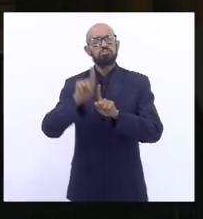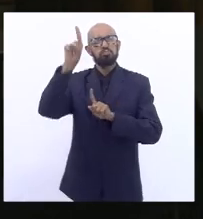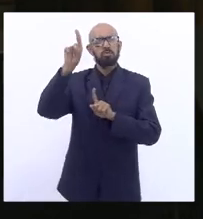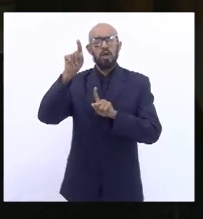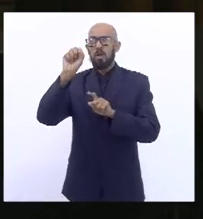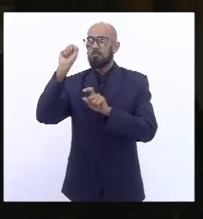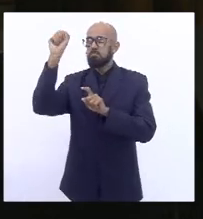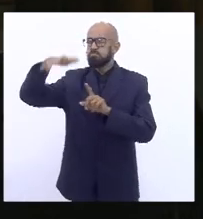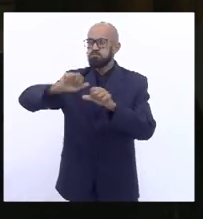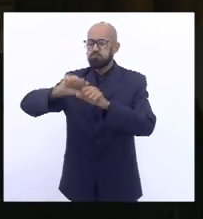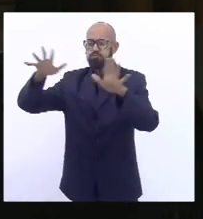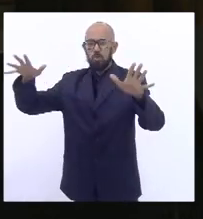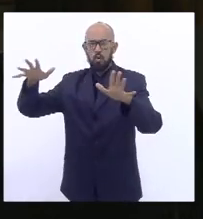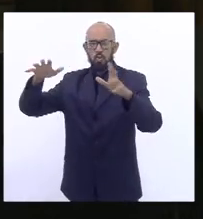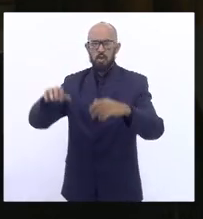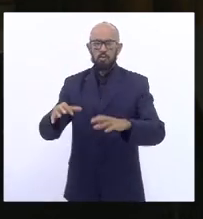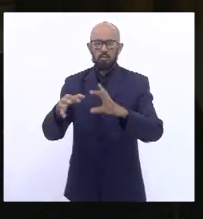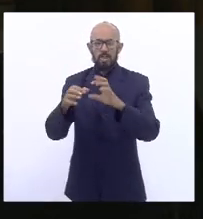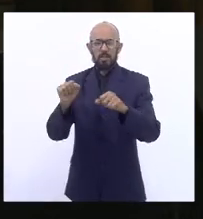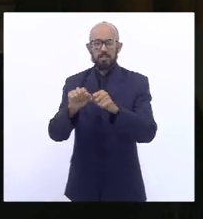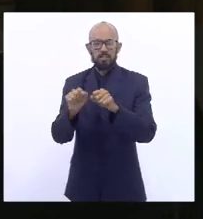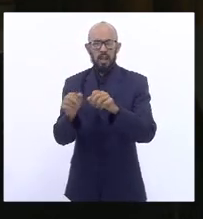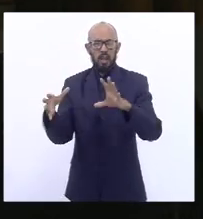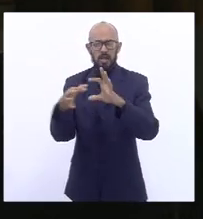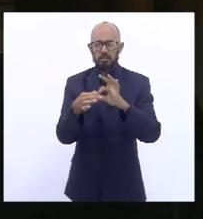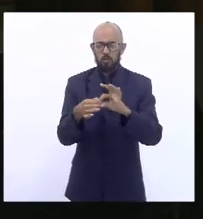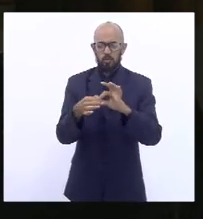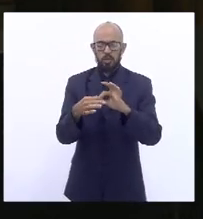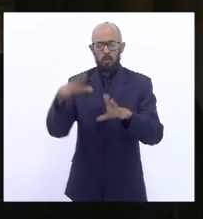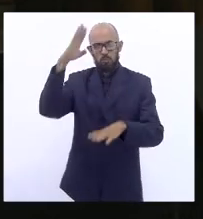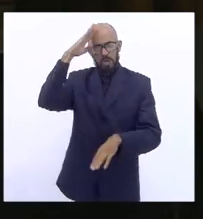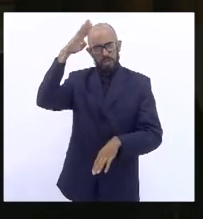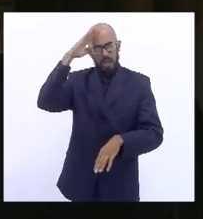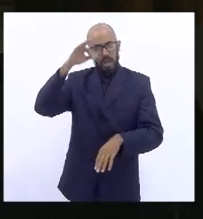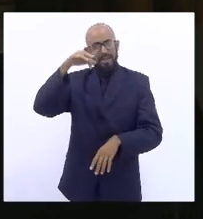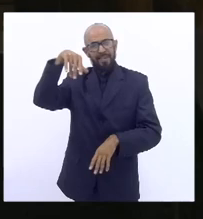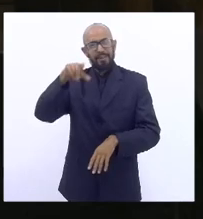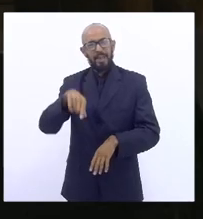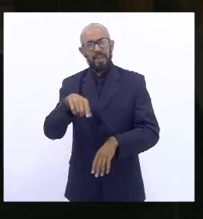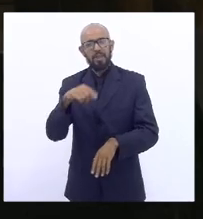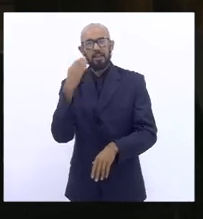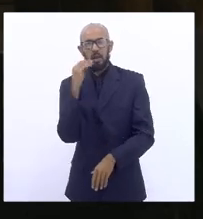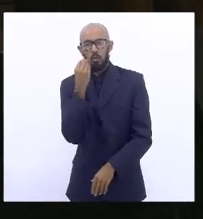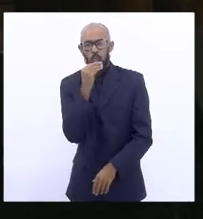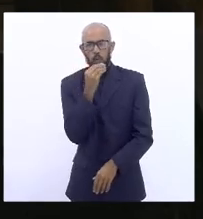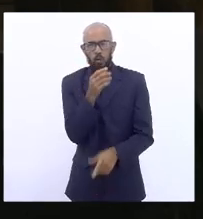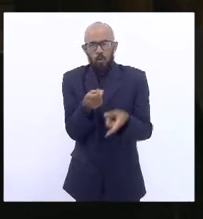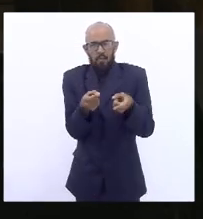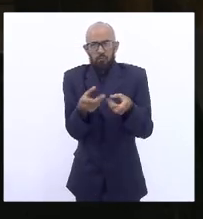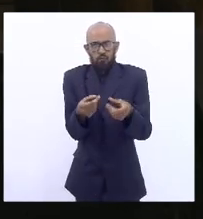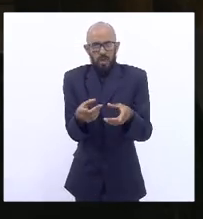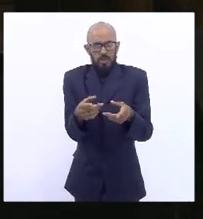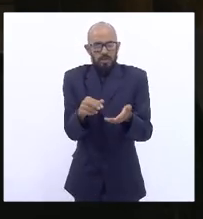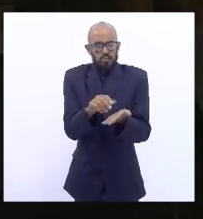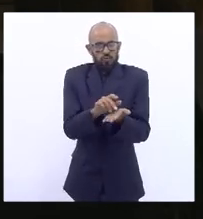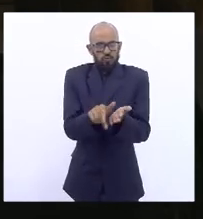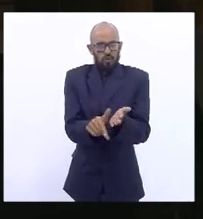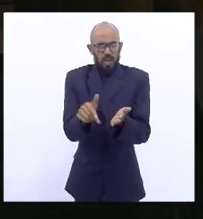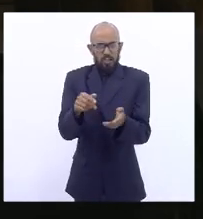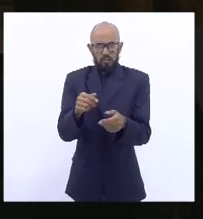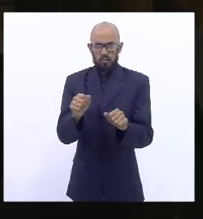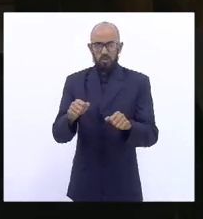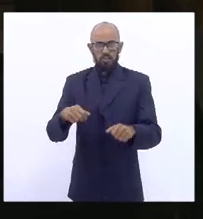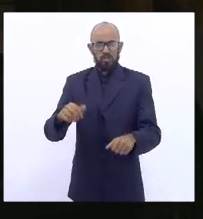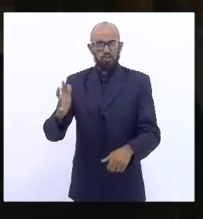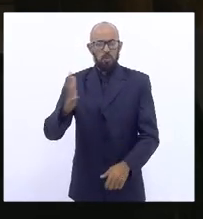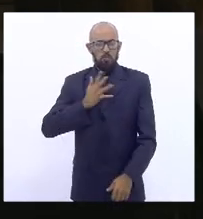militares, ou ainda pior, quem lucra com a indústria bélica, com a venda multimilionária